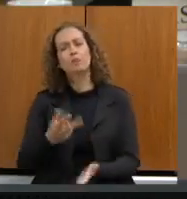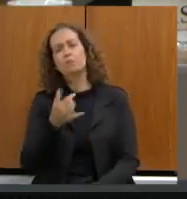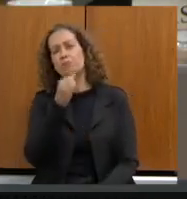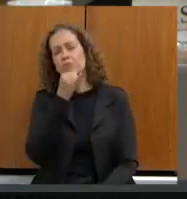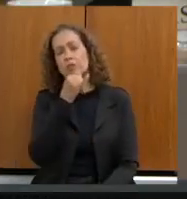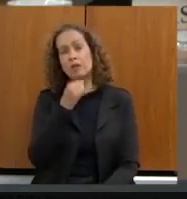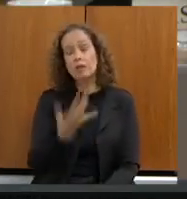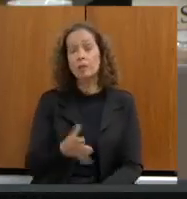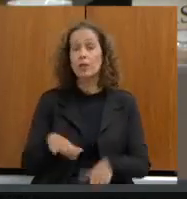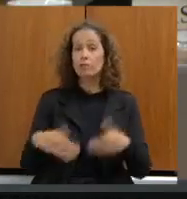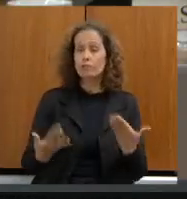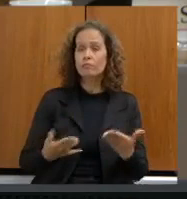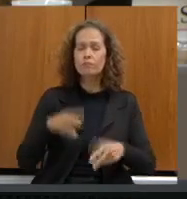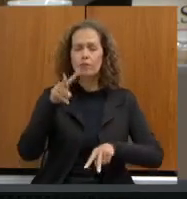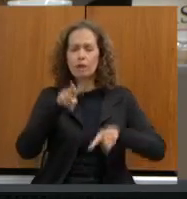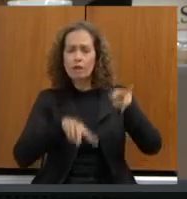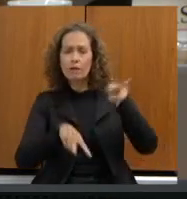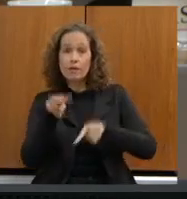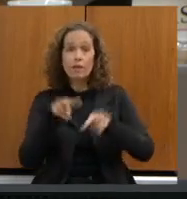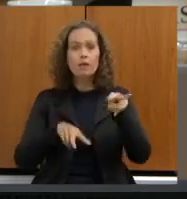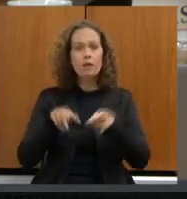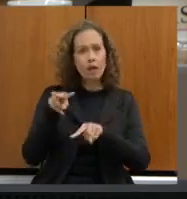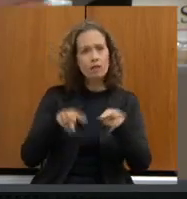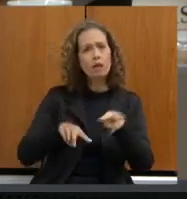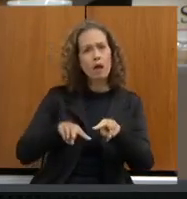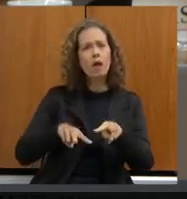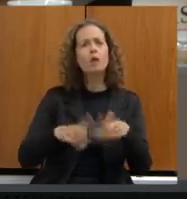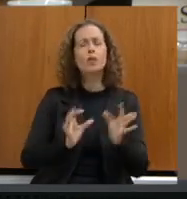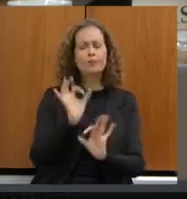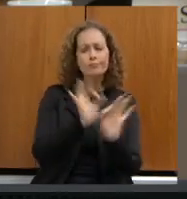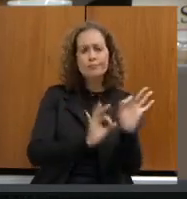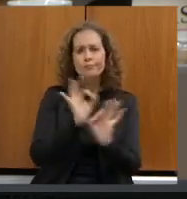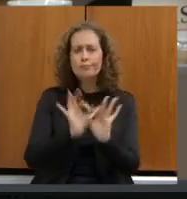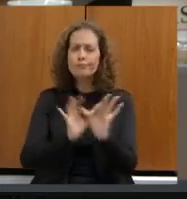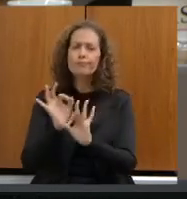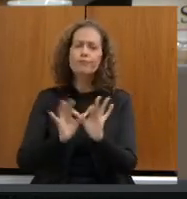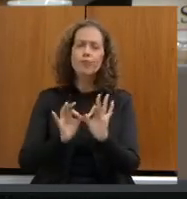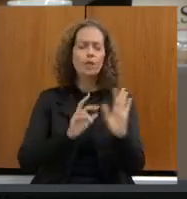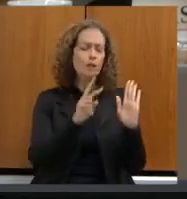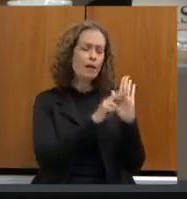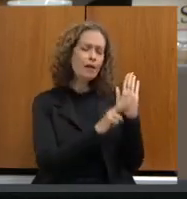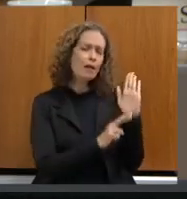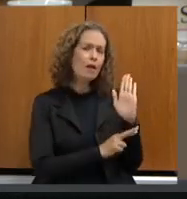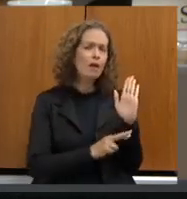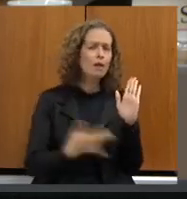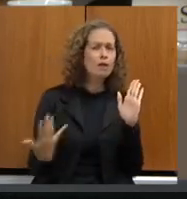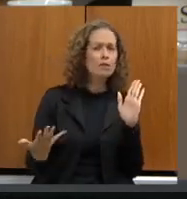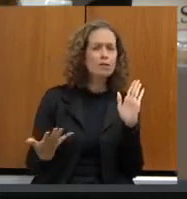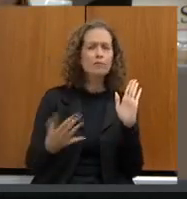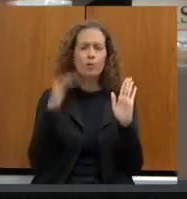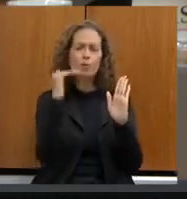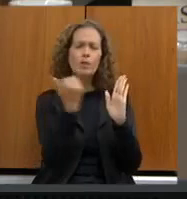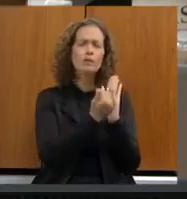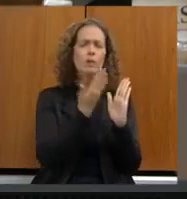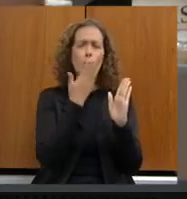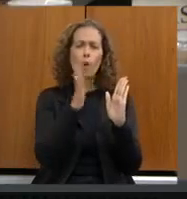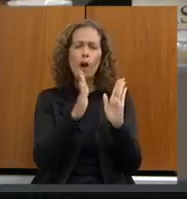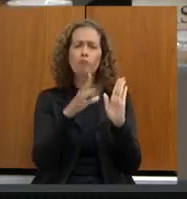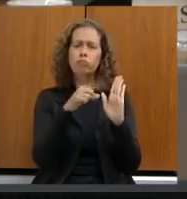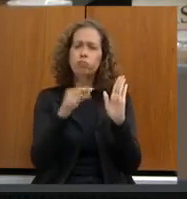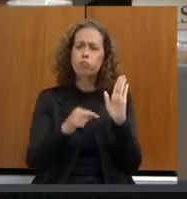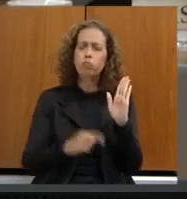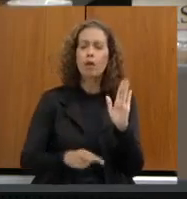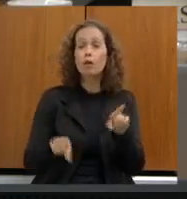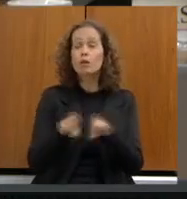e fazer lá uma avaliação e fechar eles junto com eles ali no qual que é o protocolo mínimo a ser obedecido e depois a gente ainda